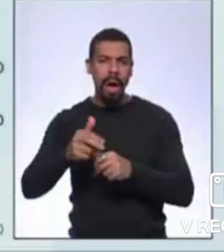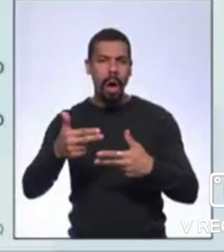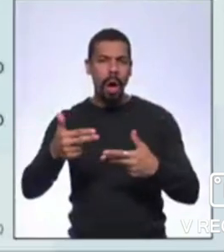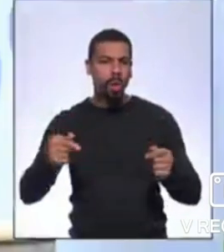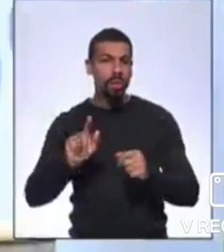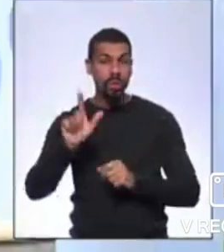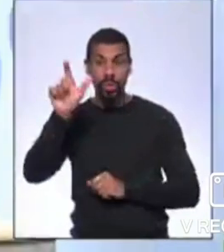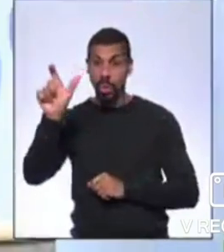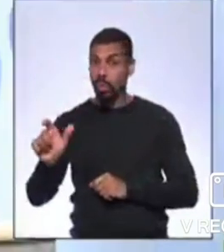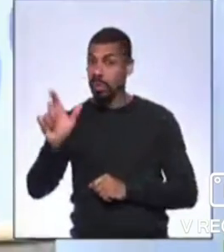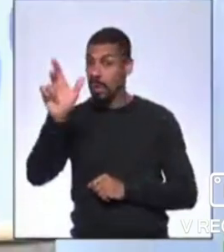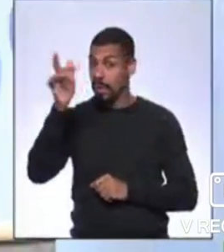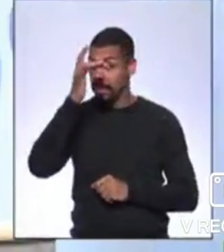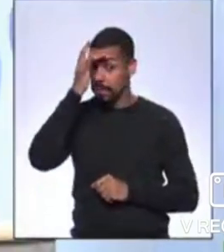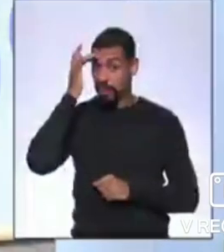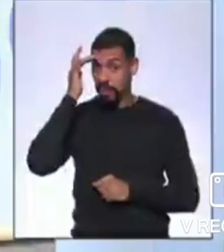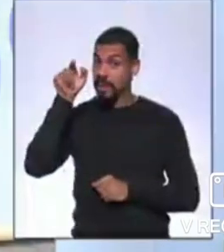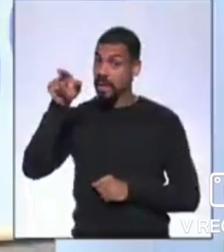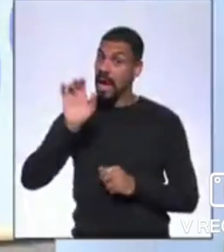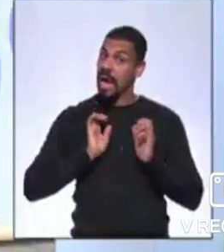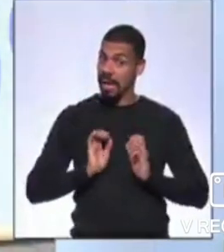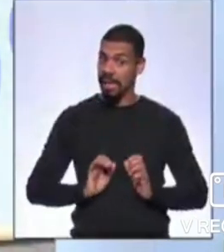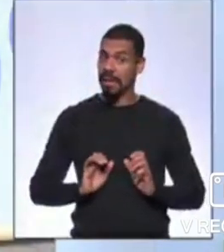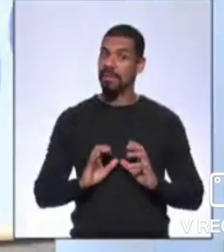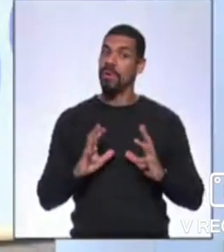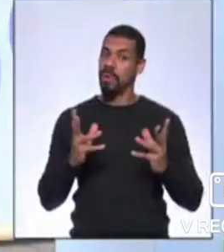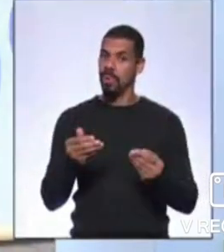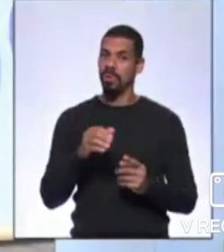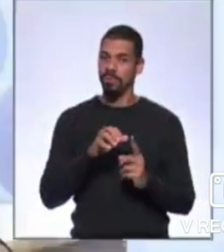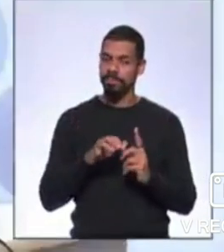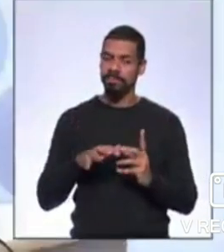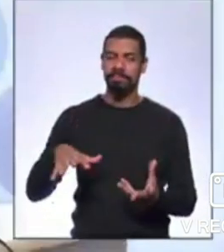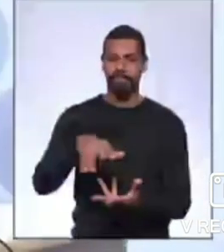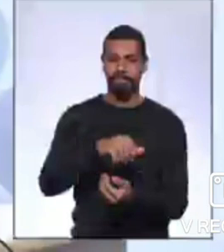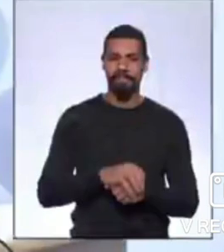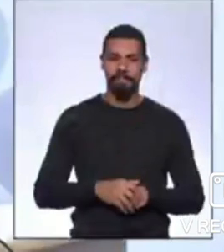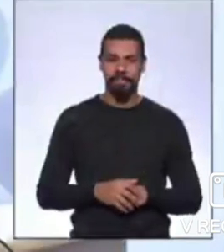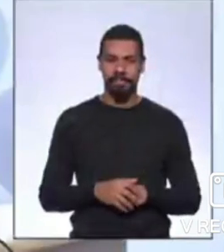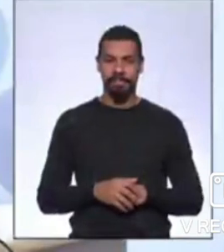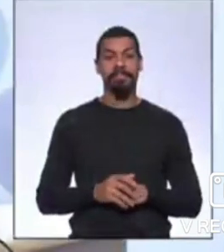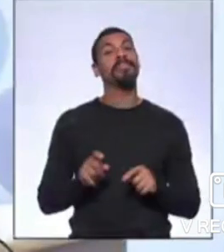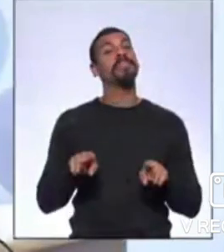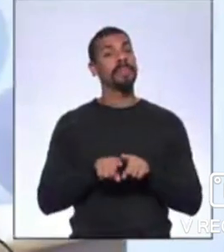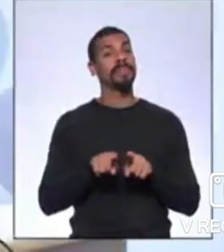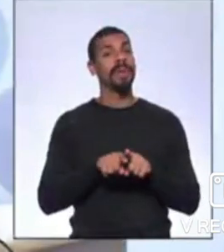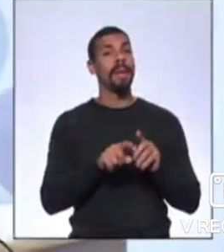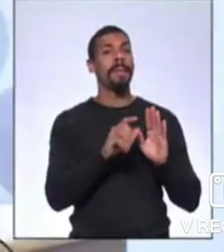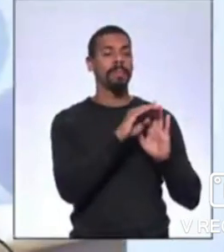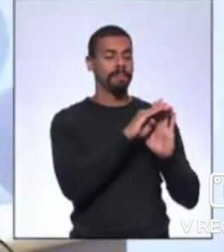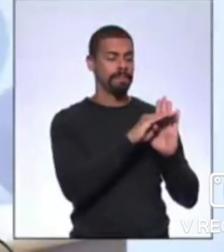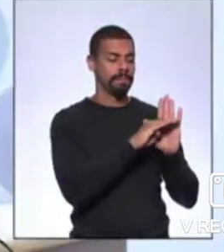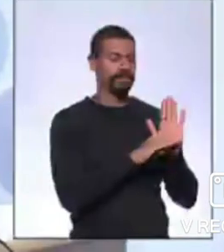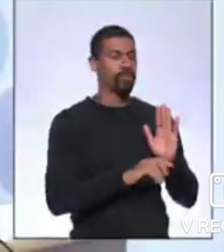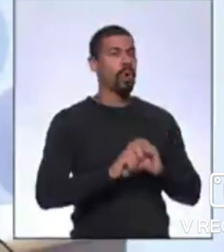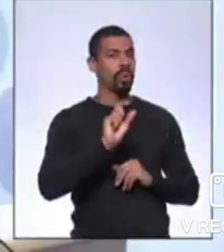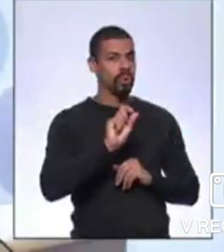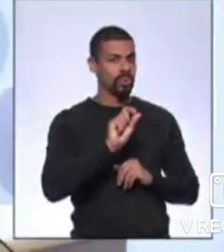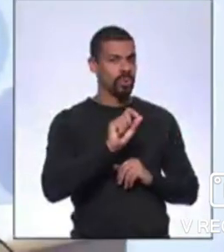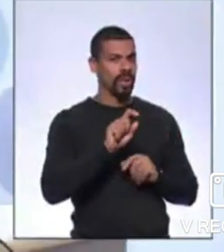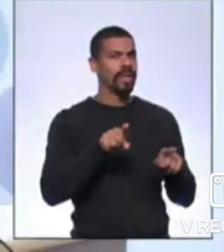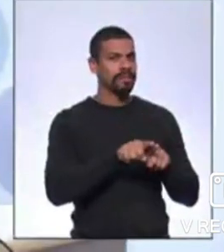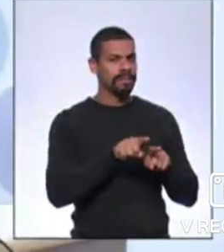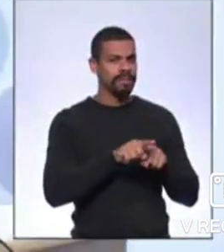Ou seja, essa ética parece que é universal, né? Exatamente, também tem a ver com o mandamento 10 lá, que é não cobiçar as coisas alheias.